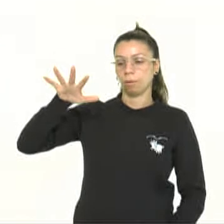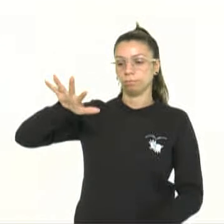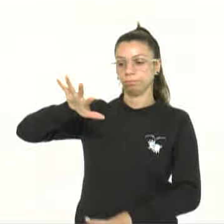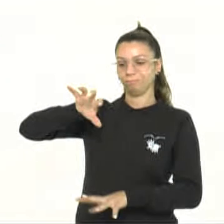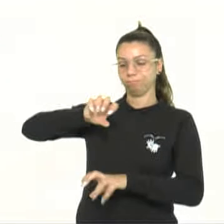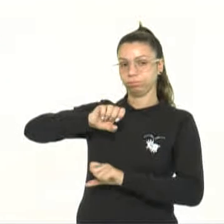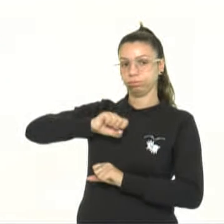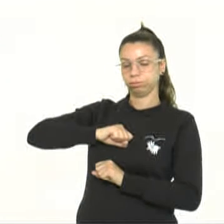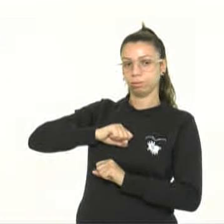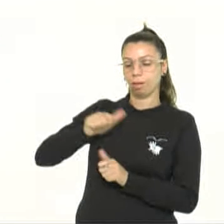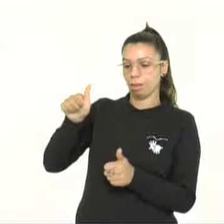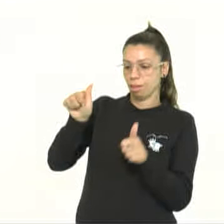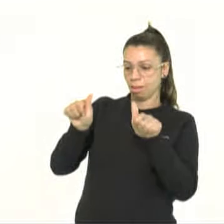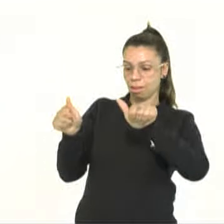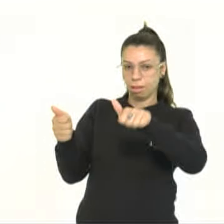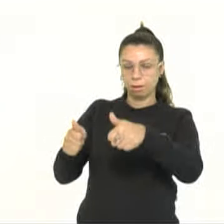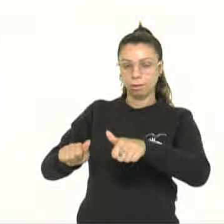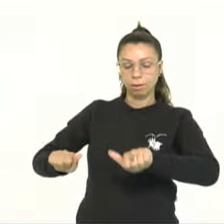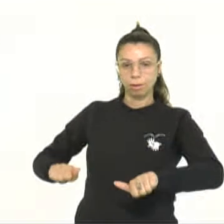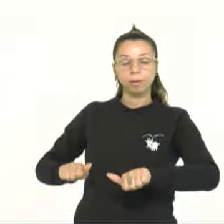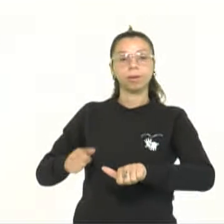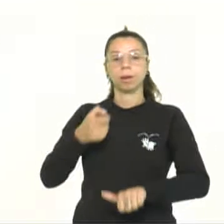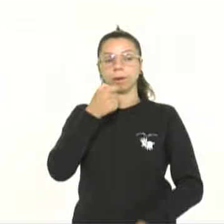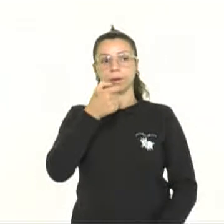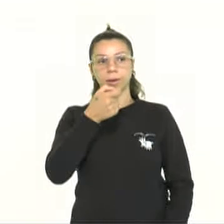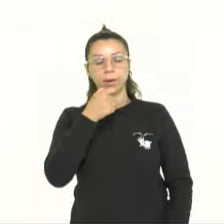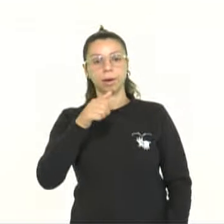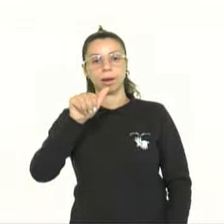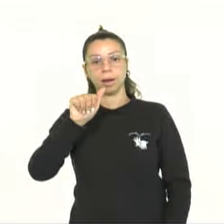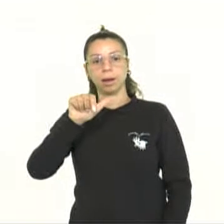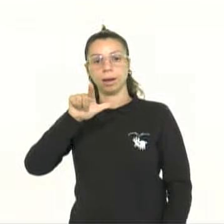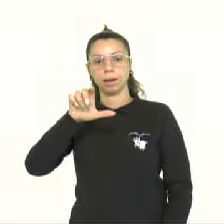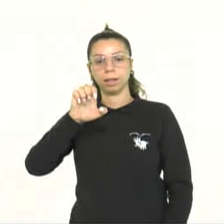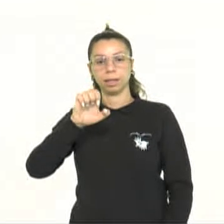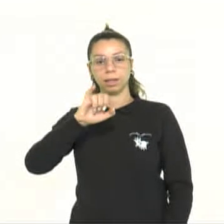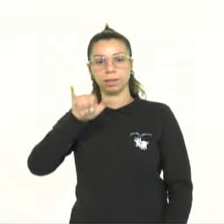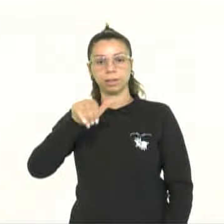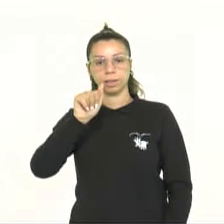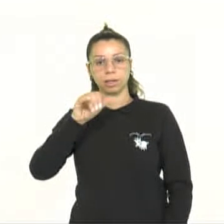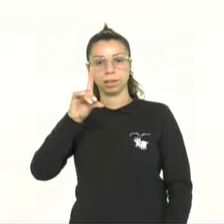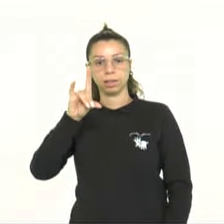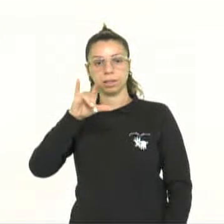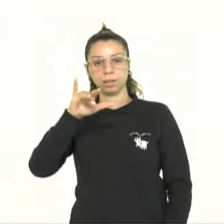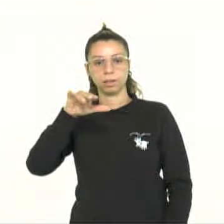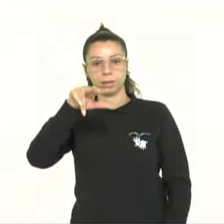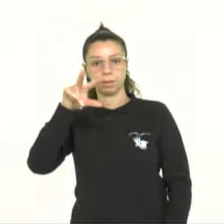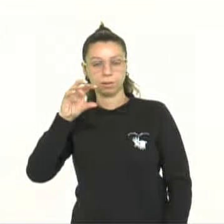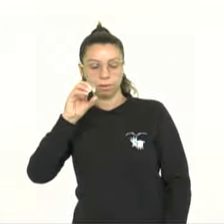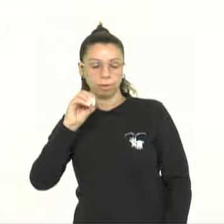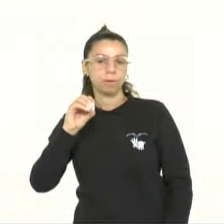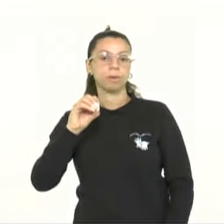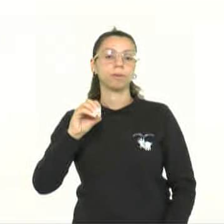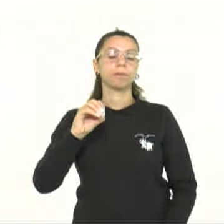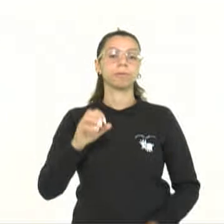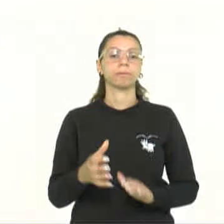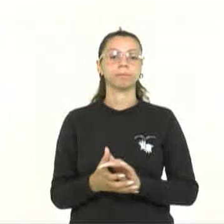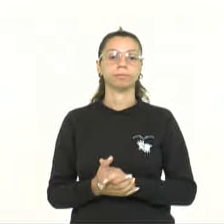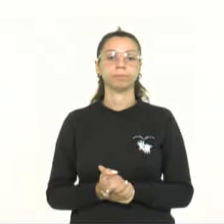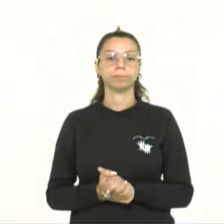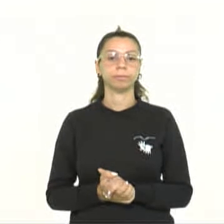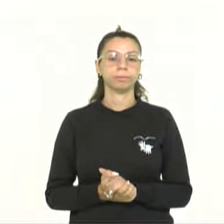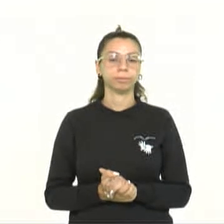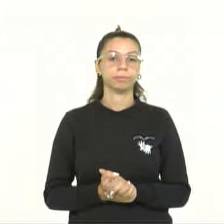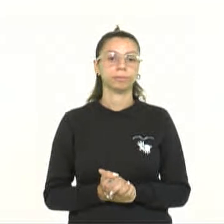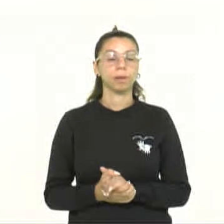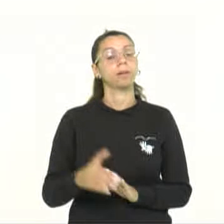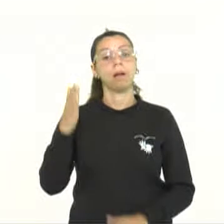aí seu apelido, Aleijadinho, né? Nós não conhecemos por esse nome, Antônio Francisco, mas sim